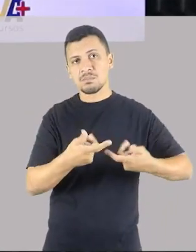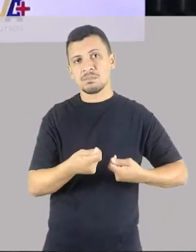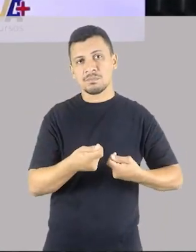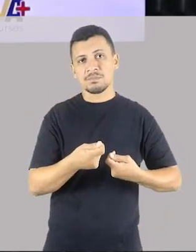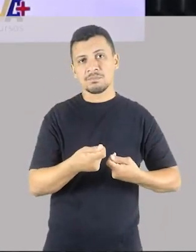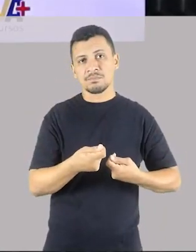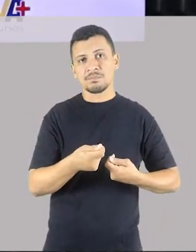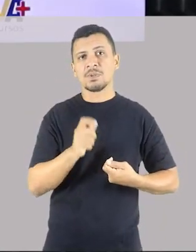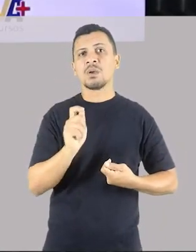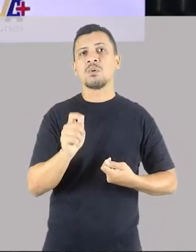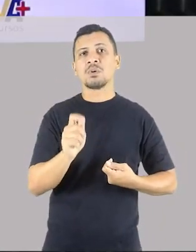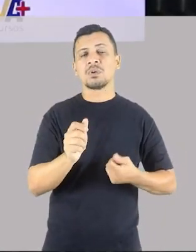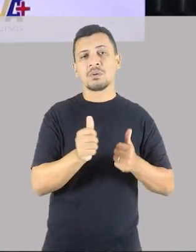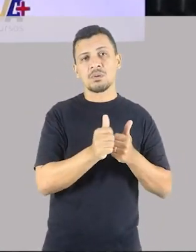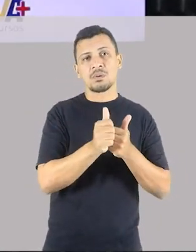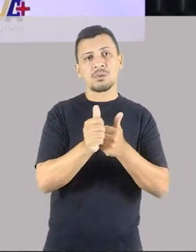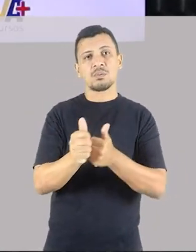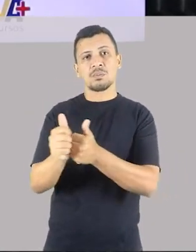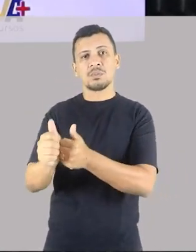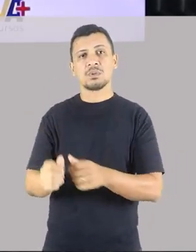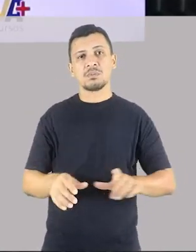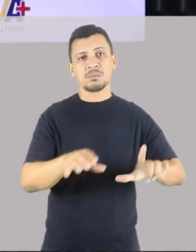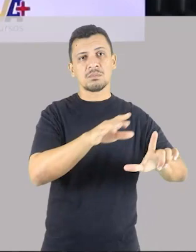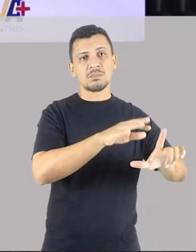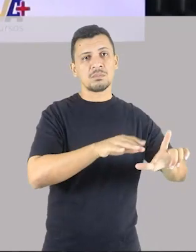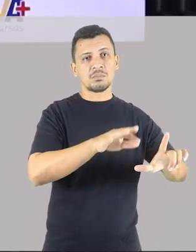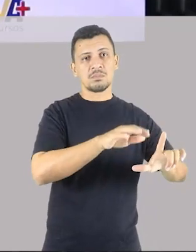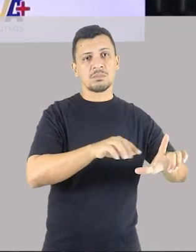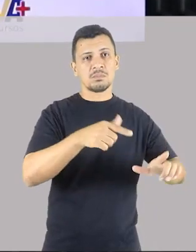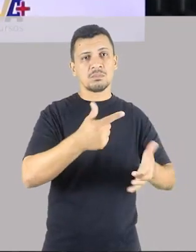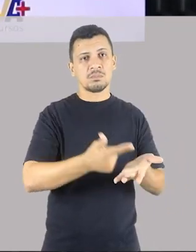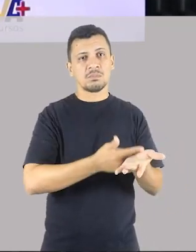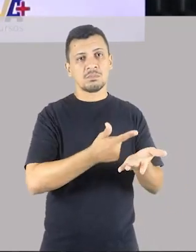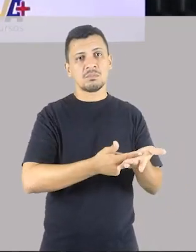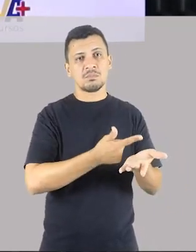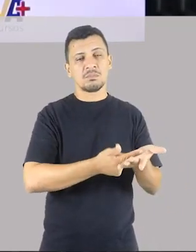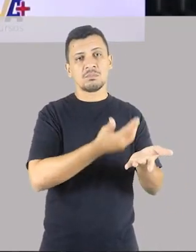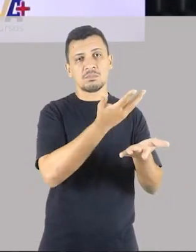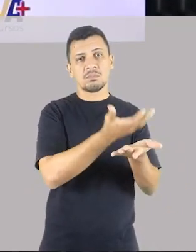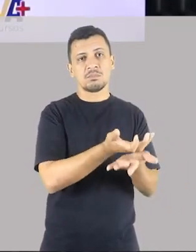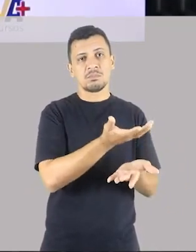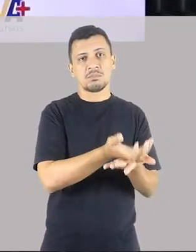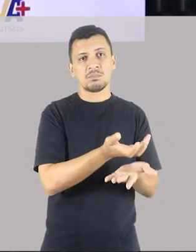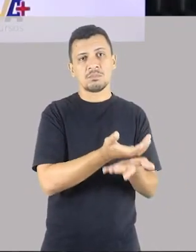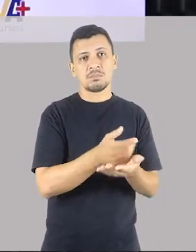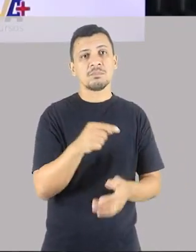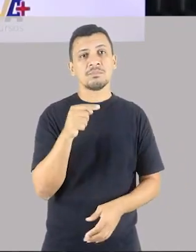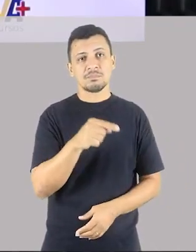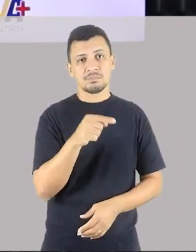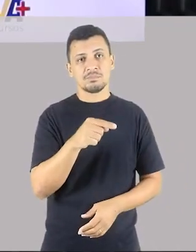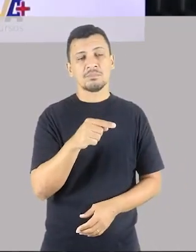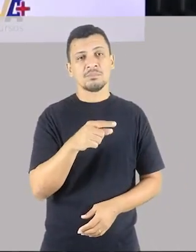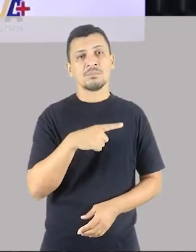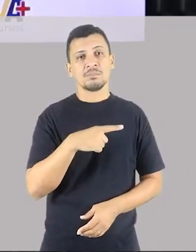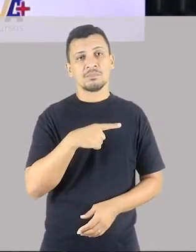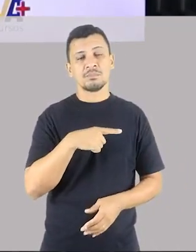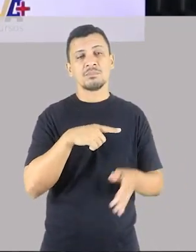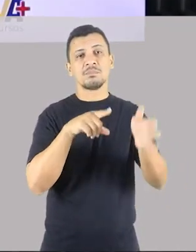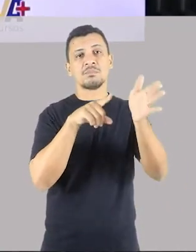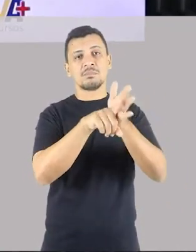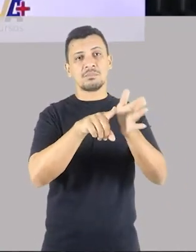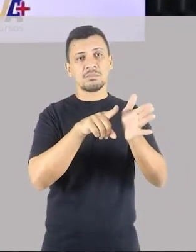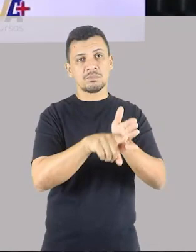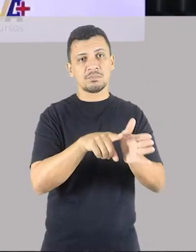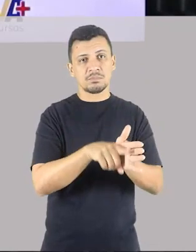esqueça, acompanhe aqui pelo QR Code a nossa apostila, certo? Lembre-se que lá, além das questões que vão